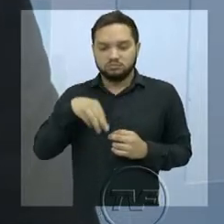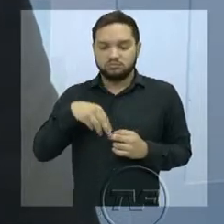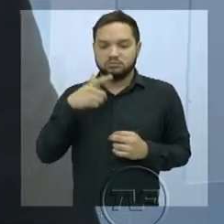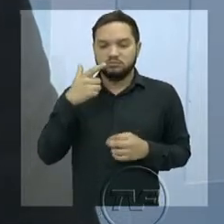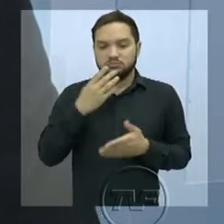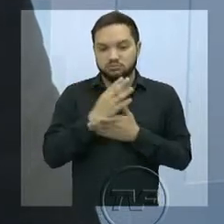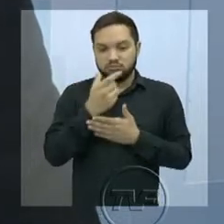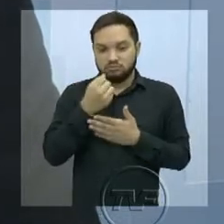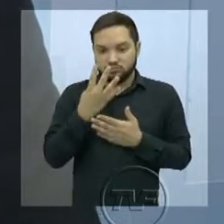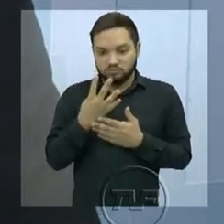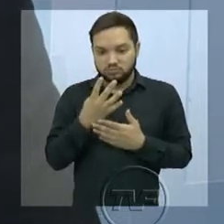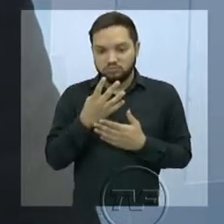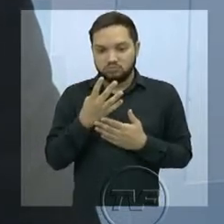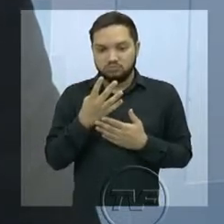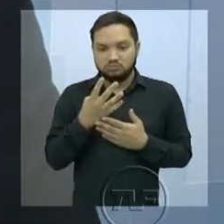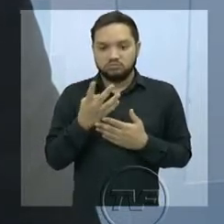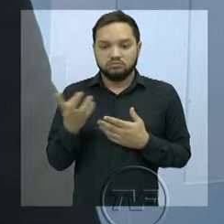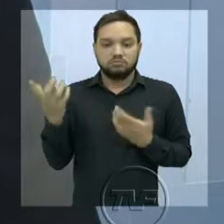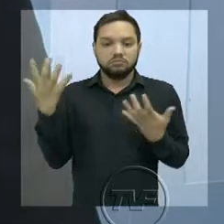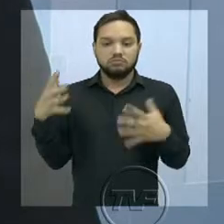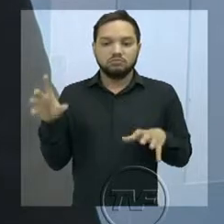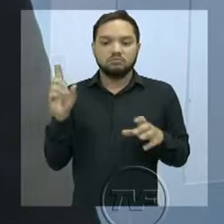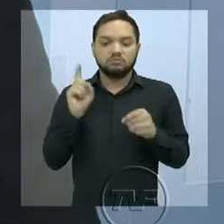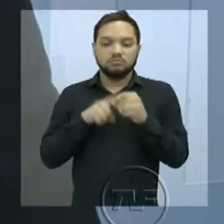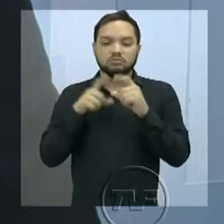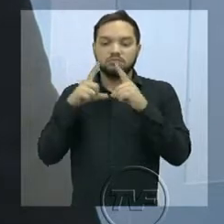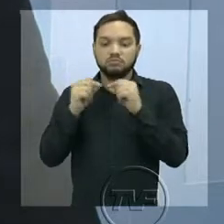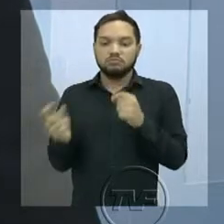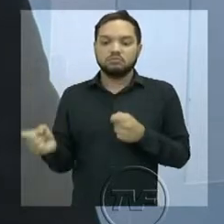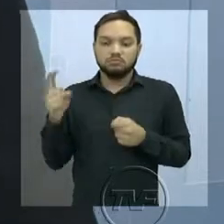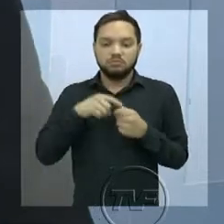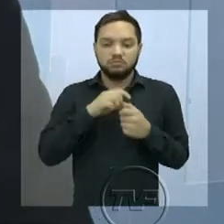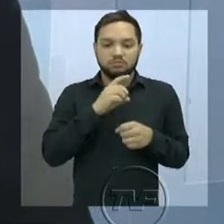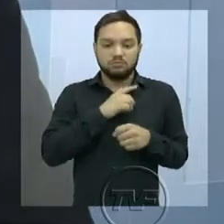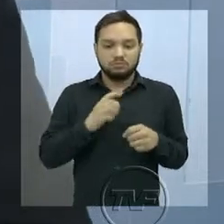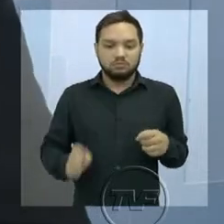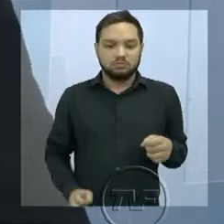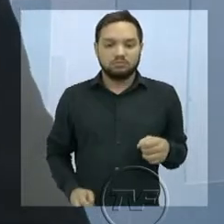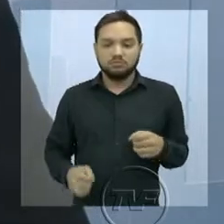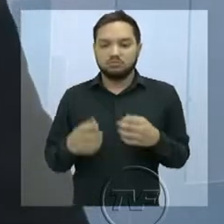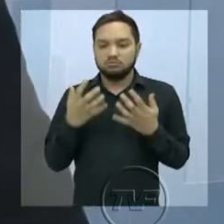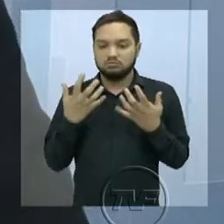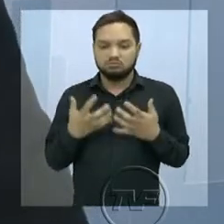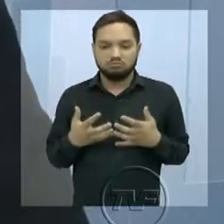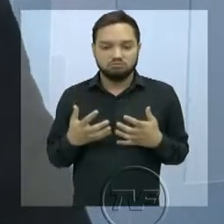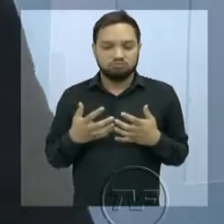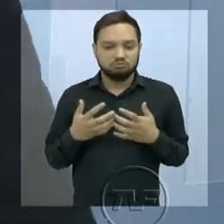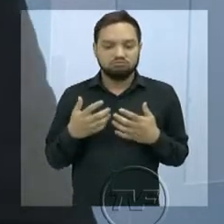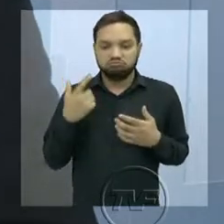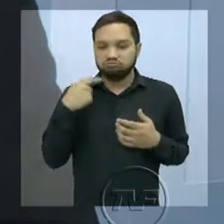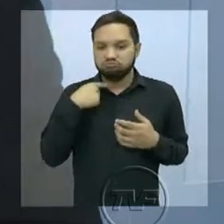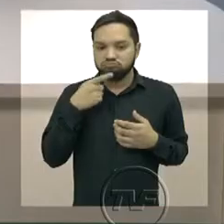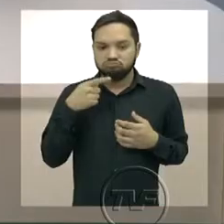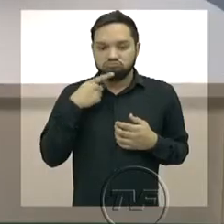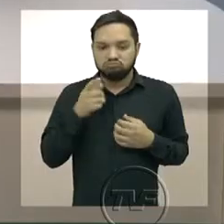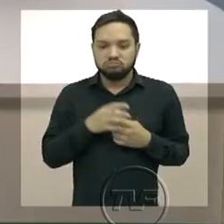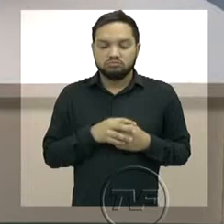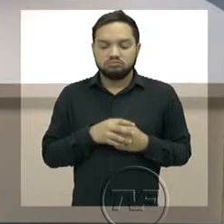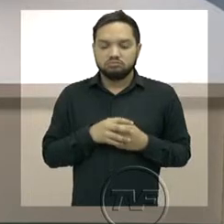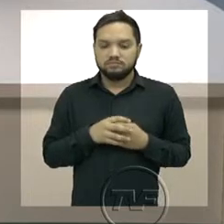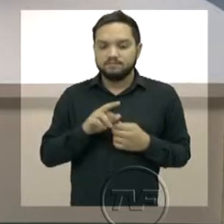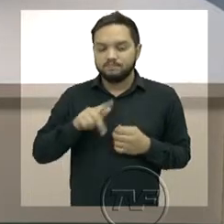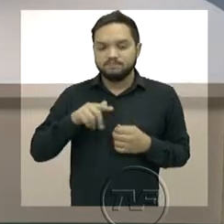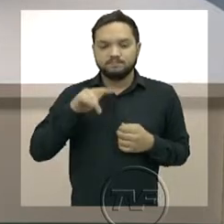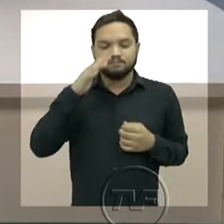2014 federal, não quis voltar para Brasília e quando voltou para estadual também não teve uma grande votação. Uma eleição não tão fácil. Não tão